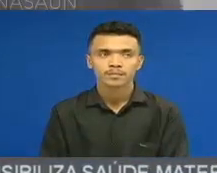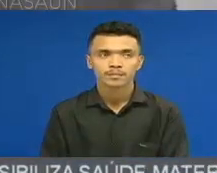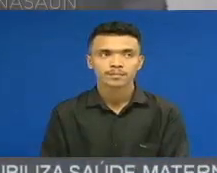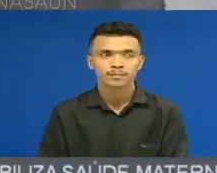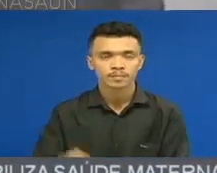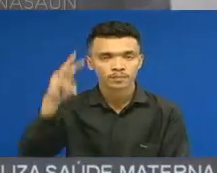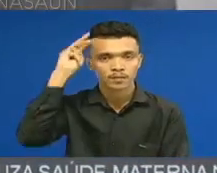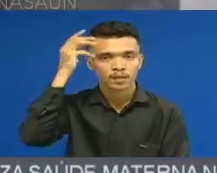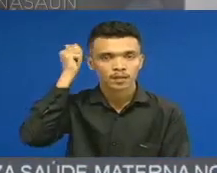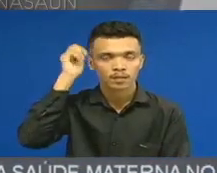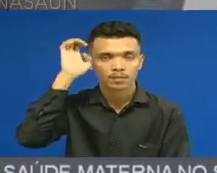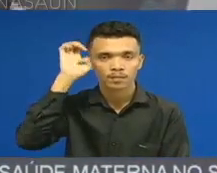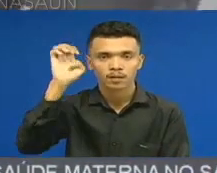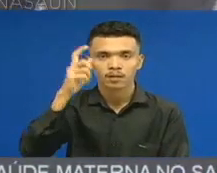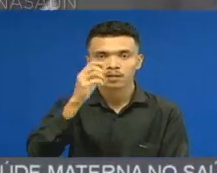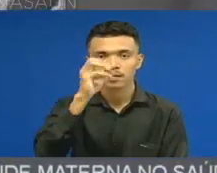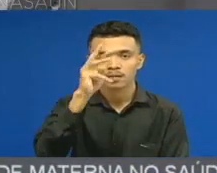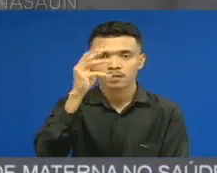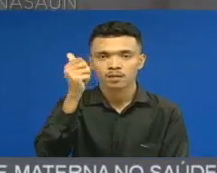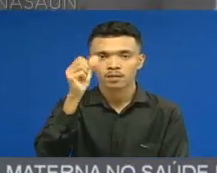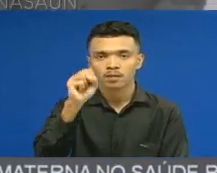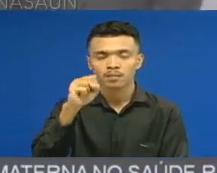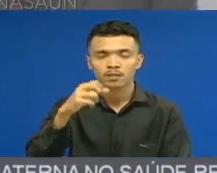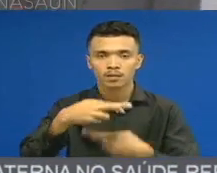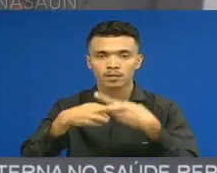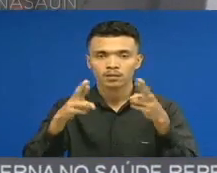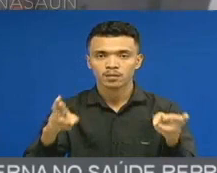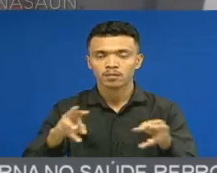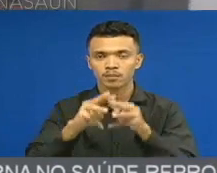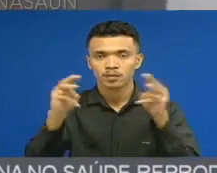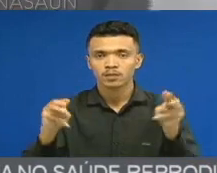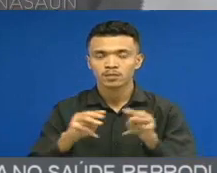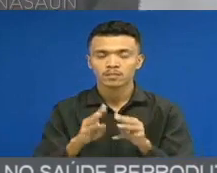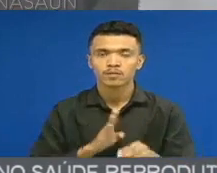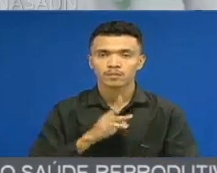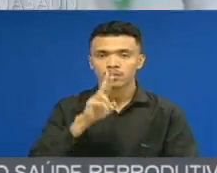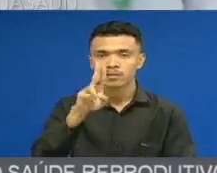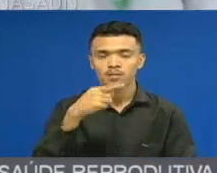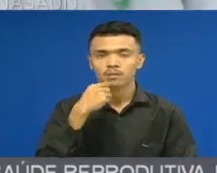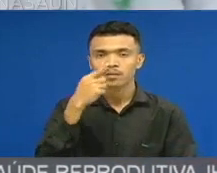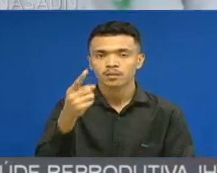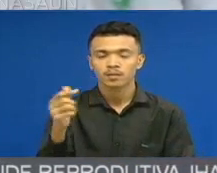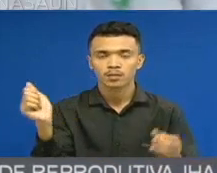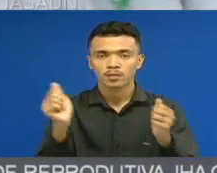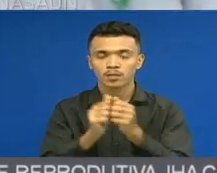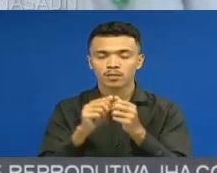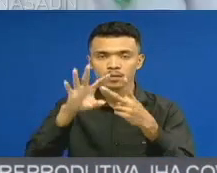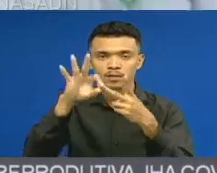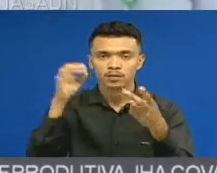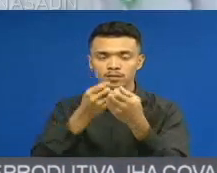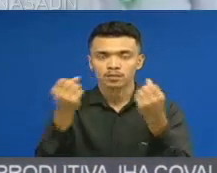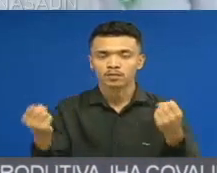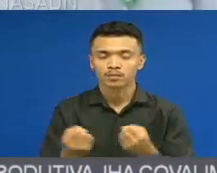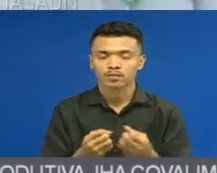Ministerul Administrației Statale Tomas Cabral ia salam apuramentul municipiu Bacău informa. Relacion ho elisan suku nebe